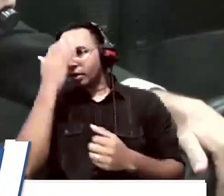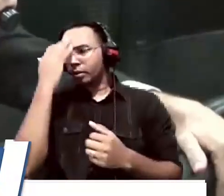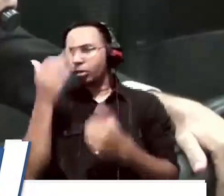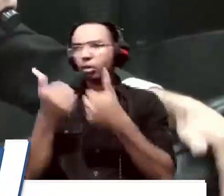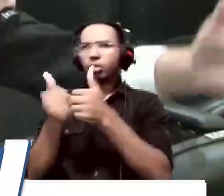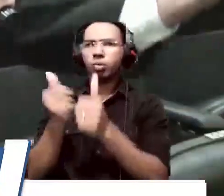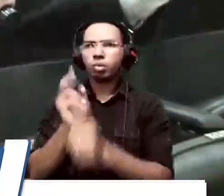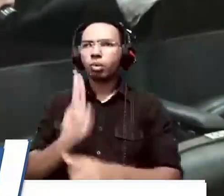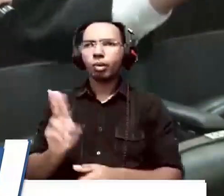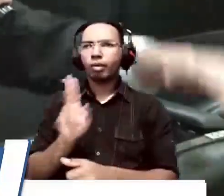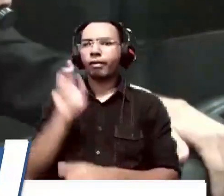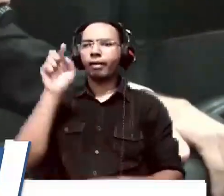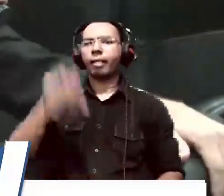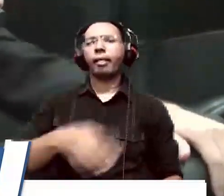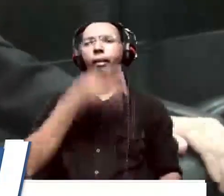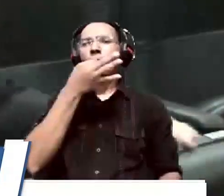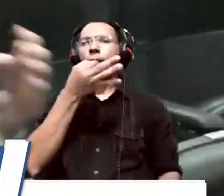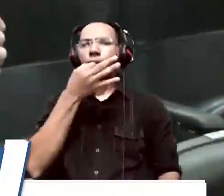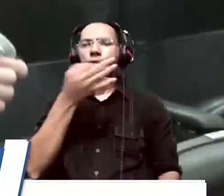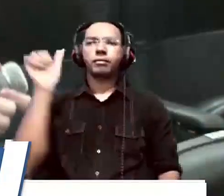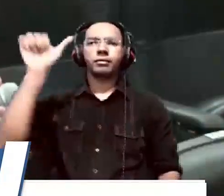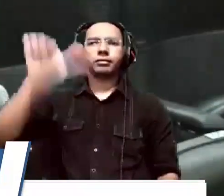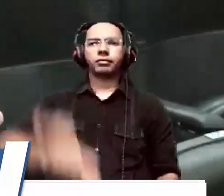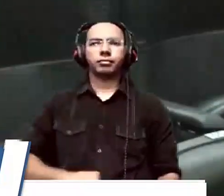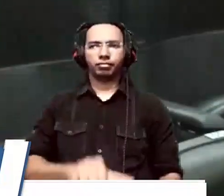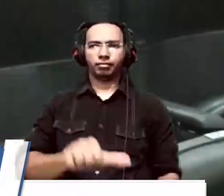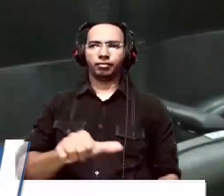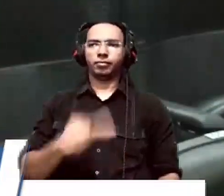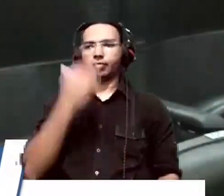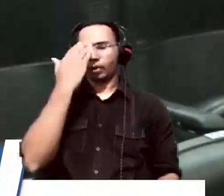fazer aqui. Obrigado pelo assunto.